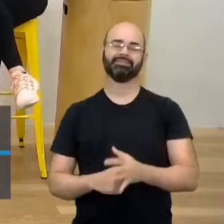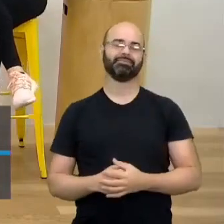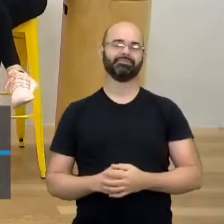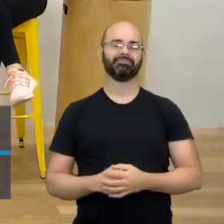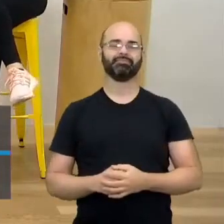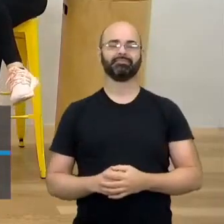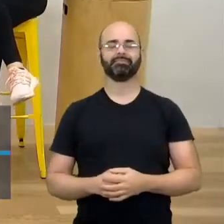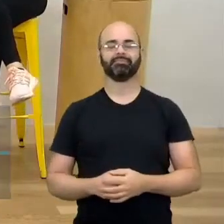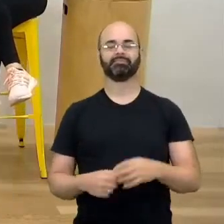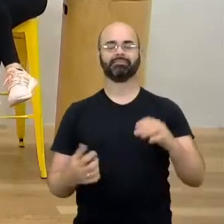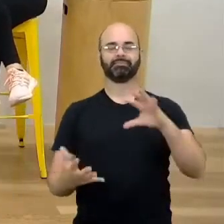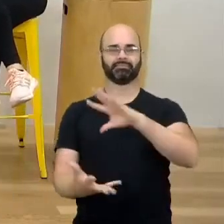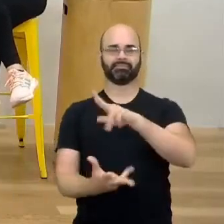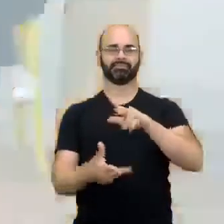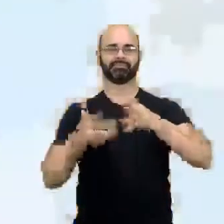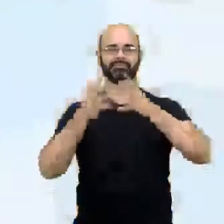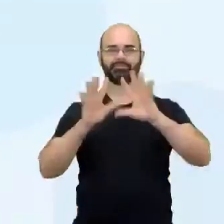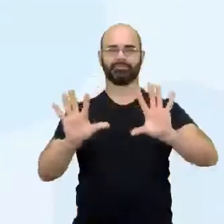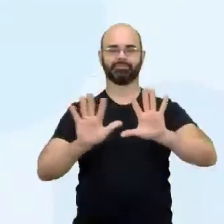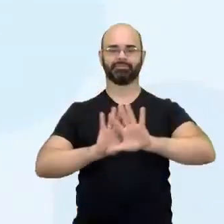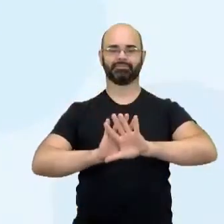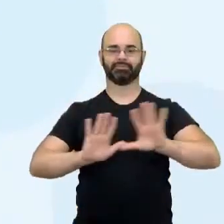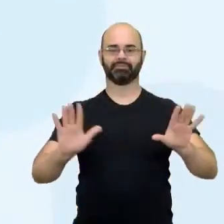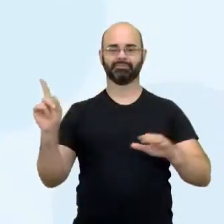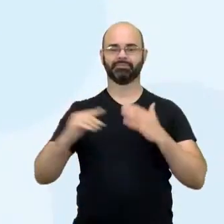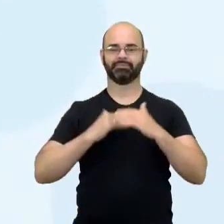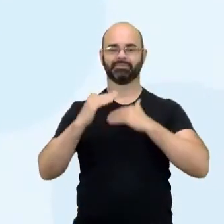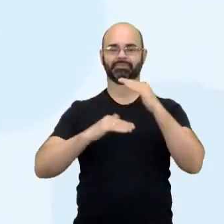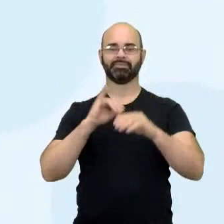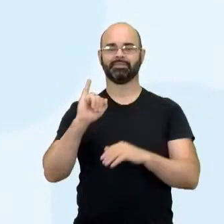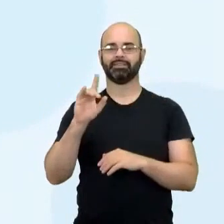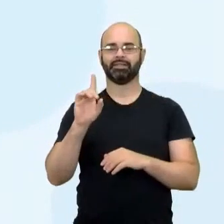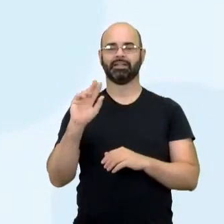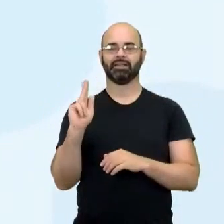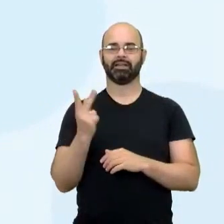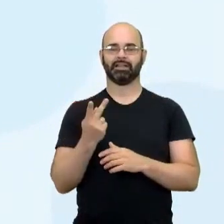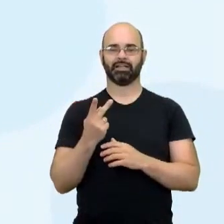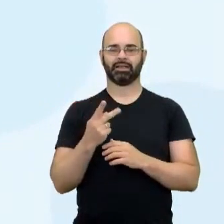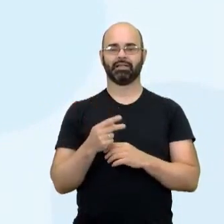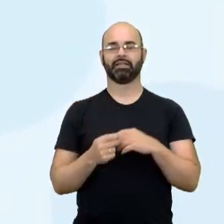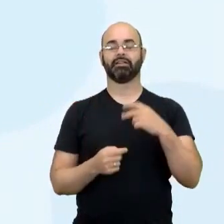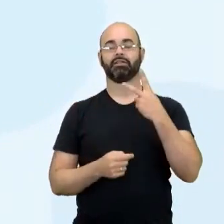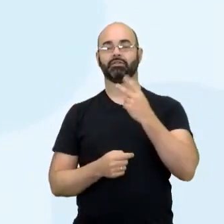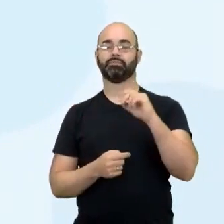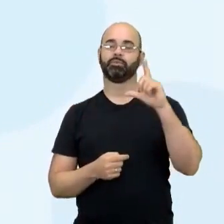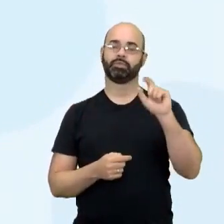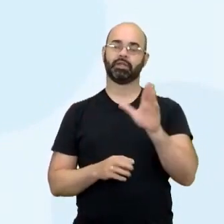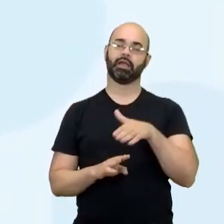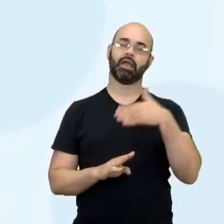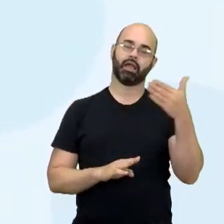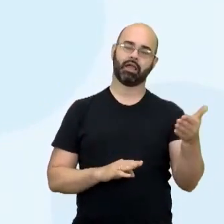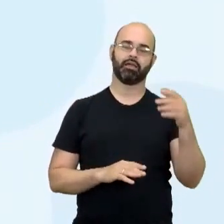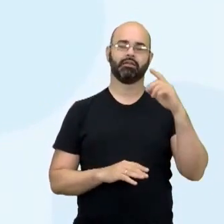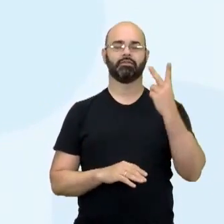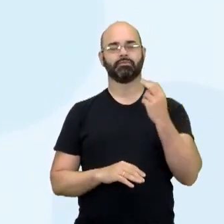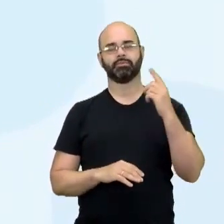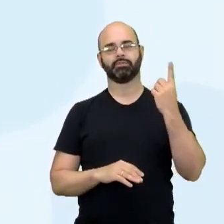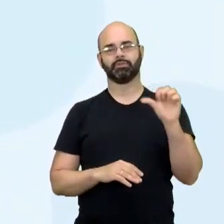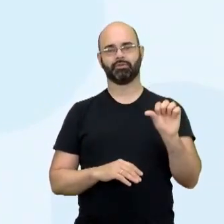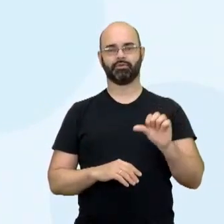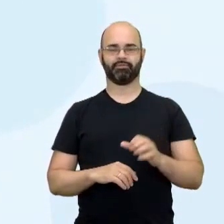Mapa Mundi mostrando o crescimento médio anual do IDH entre 2010 a